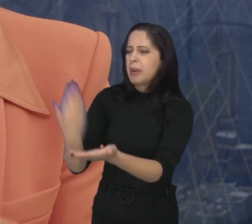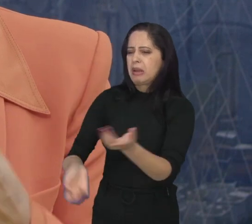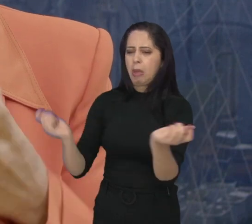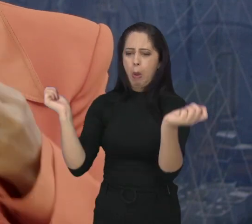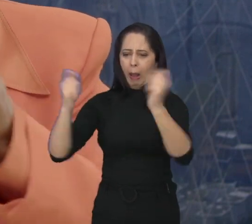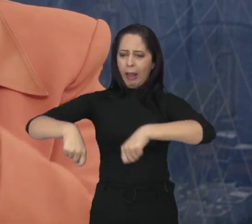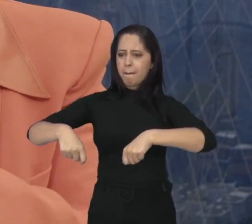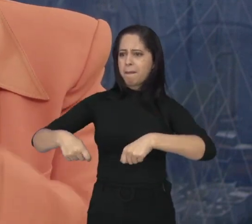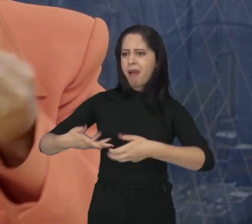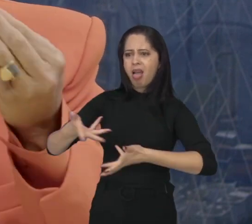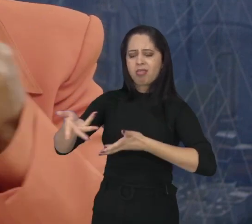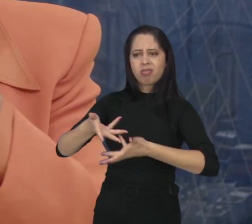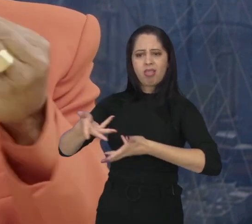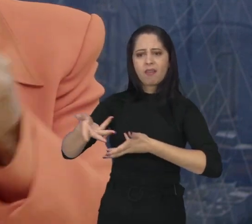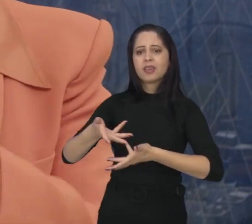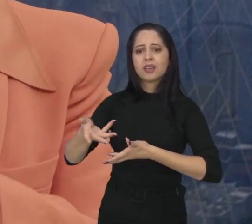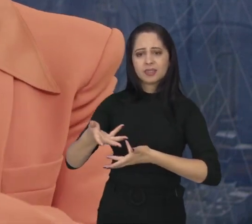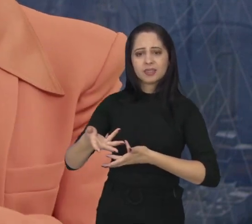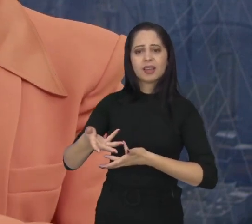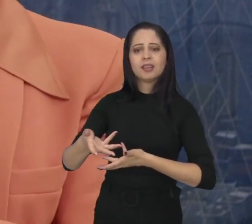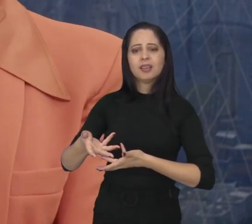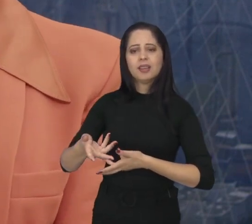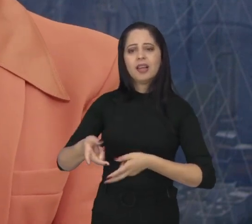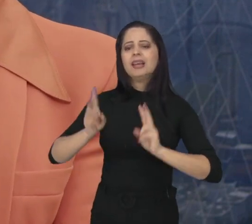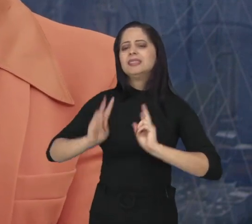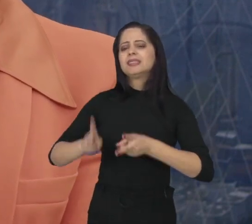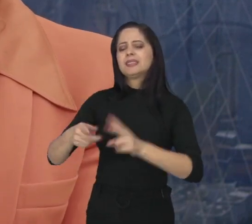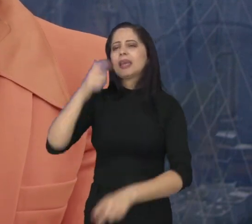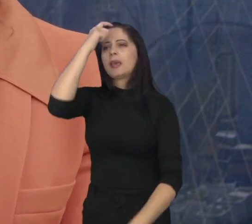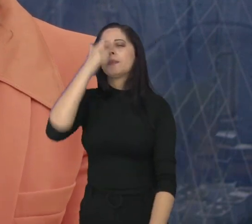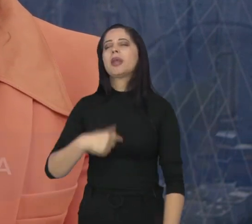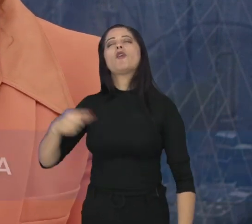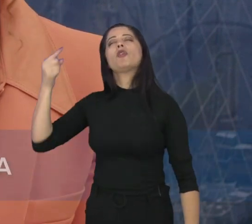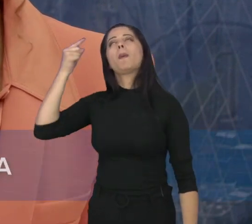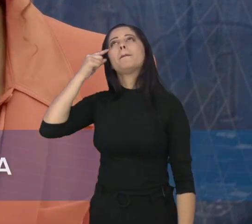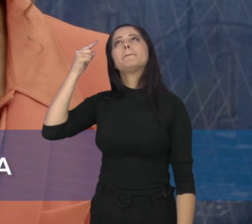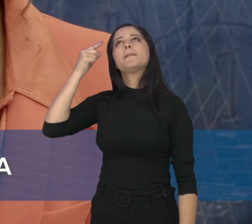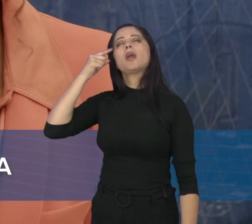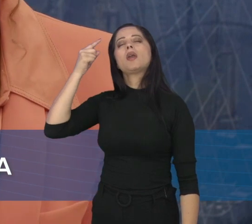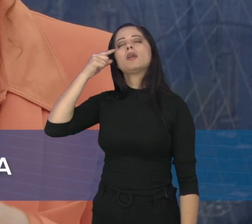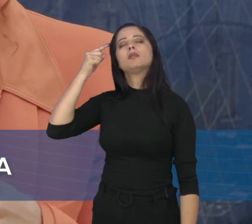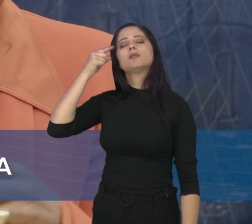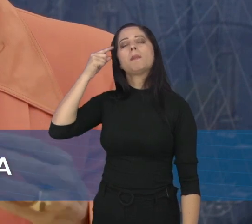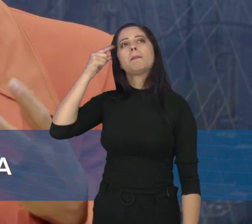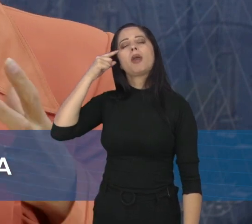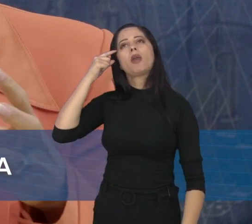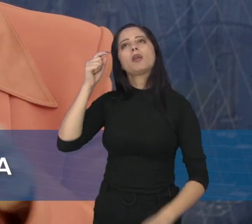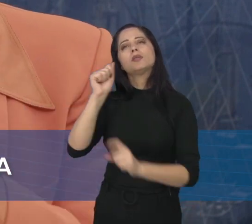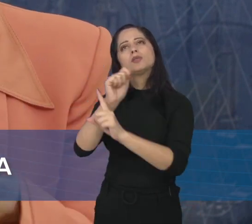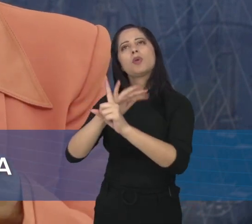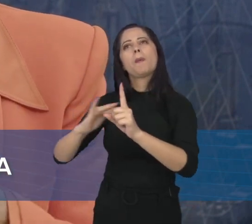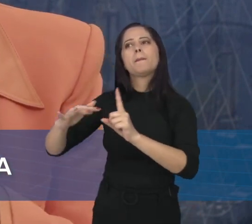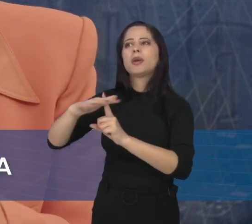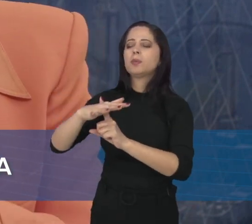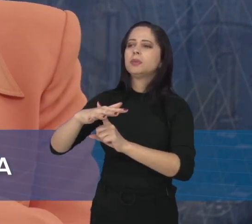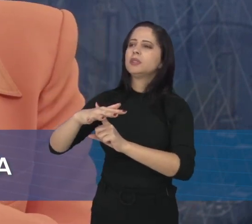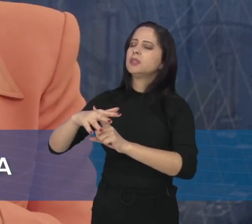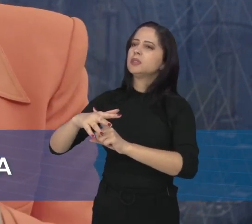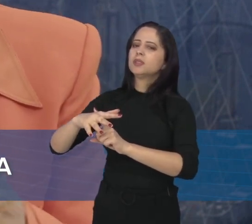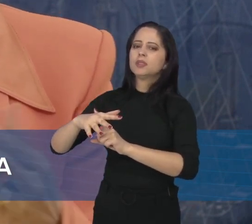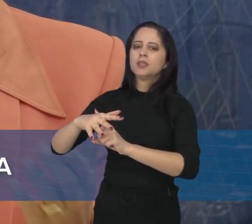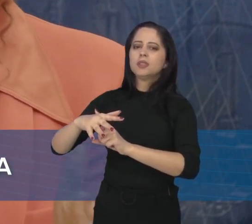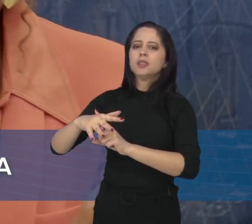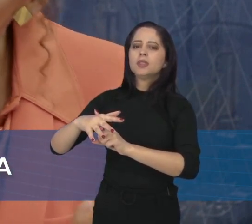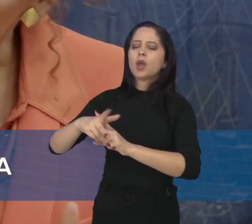não sei, sempre quando eu faço esse remontar do estado social de relacionamentos hoje, eu fico pensando sempre, eu caio